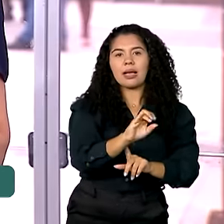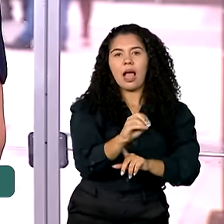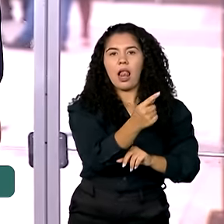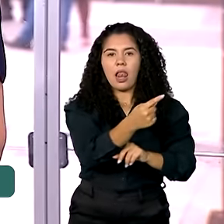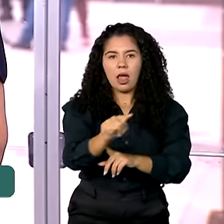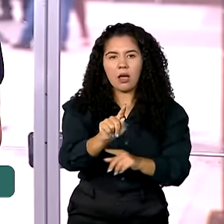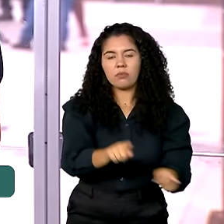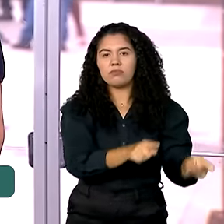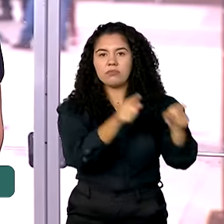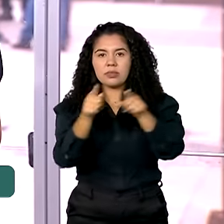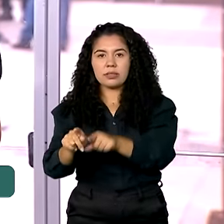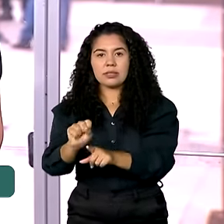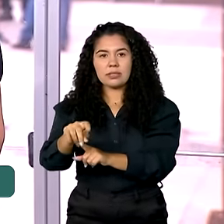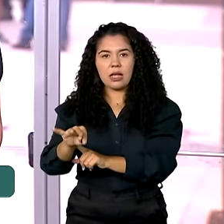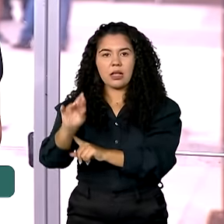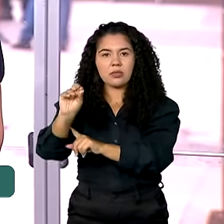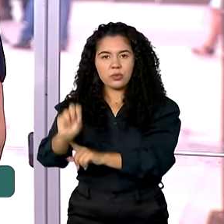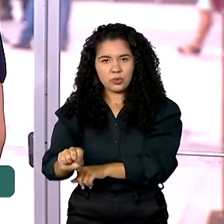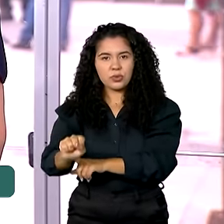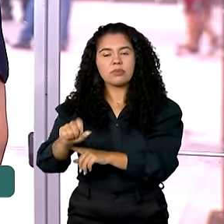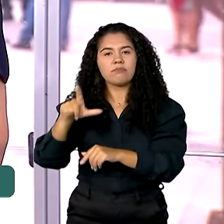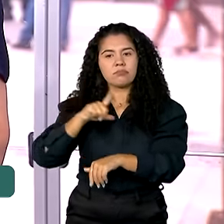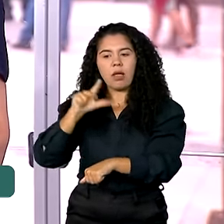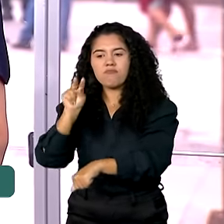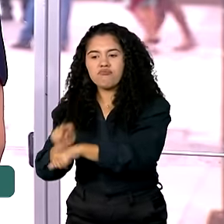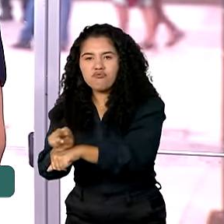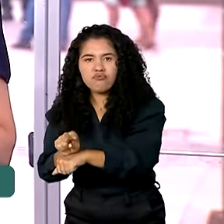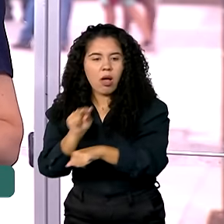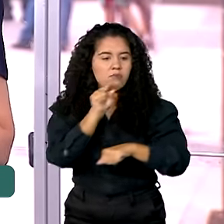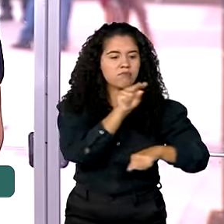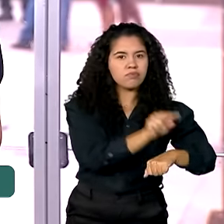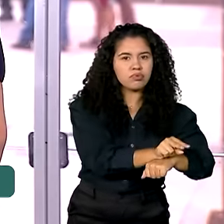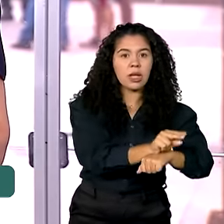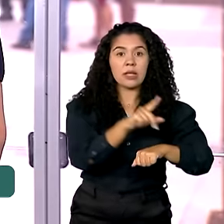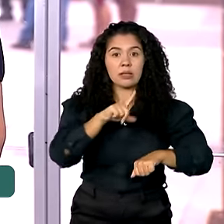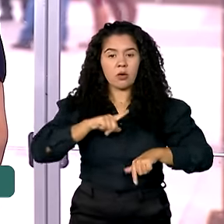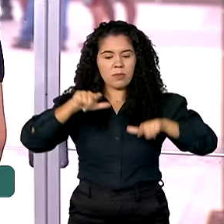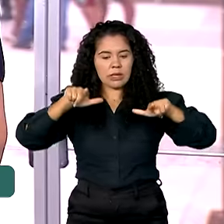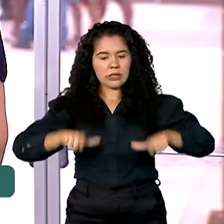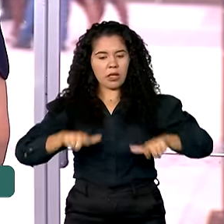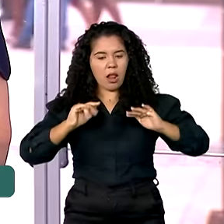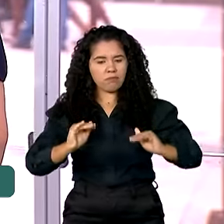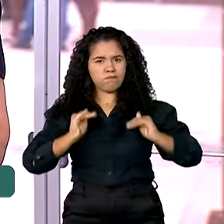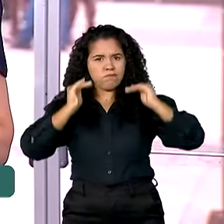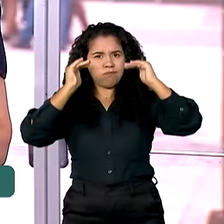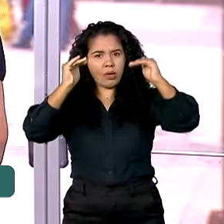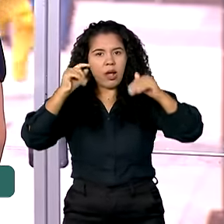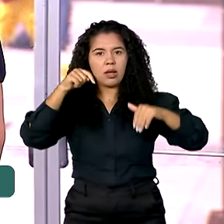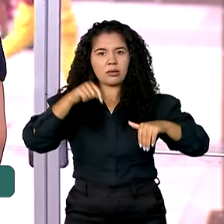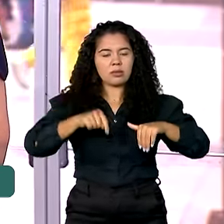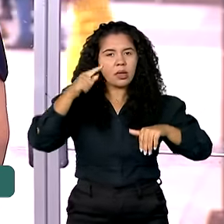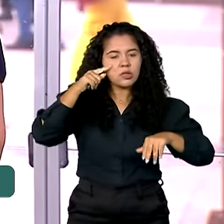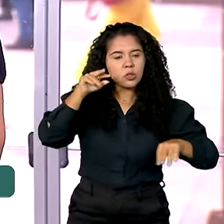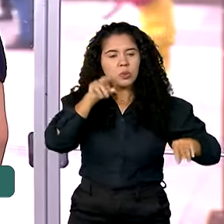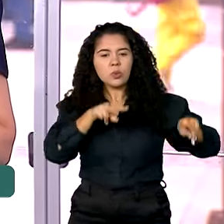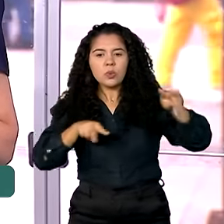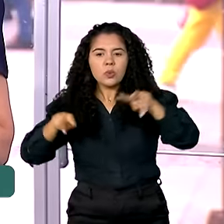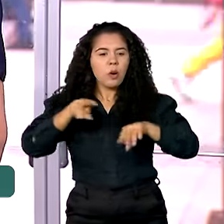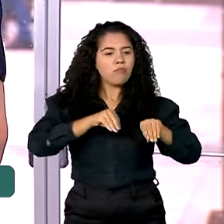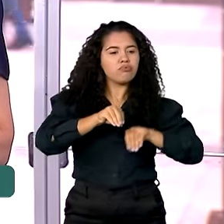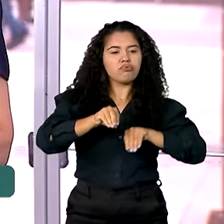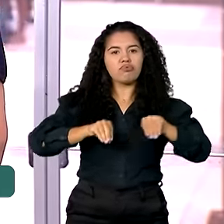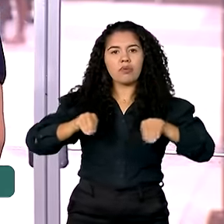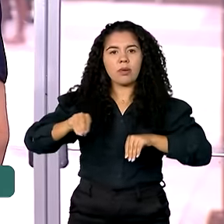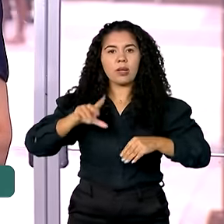Santos Dumont, aqui no Rio de Janeiro. A FAB vai coordenar as operações por meio de uma sala master de comando e controle em conjunto com